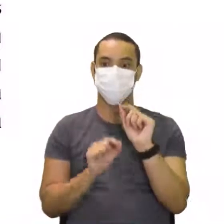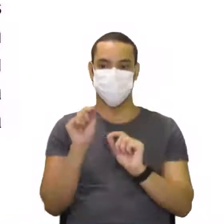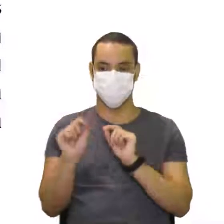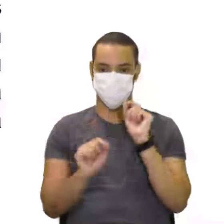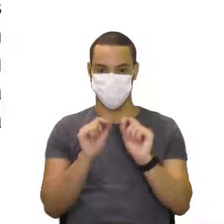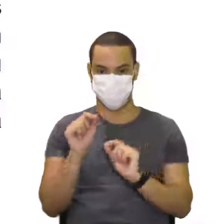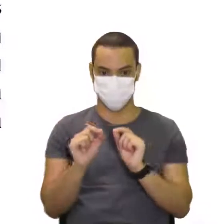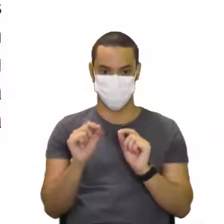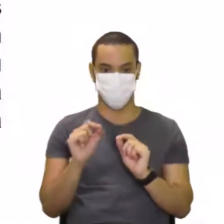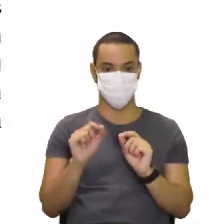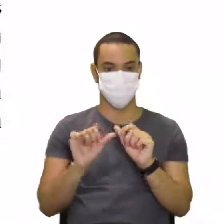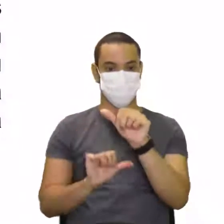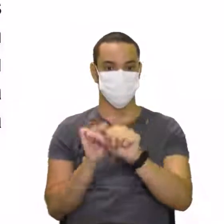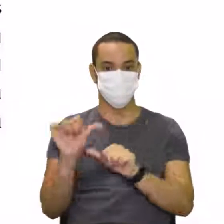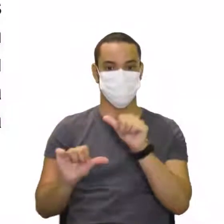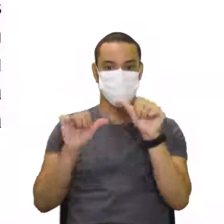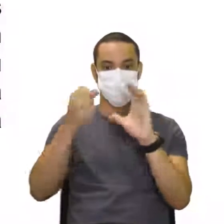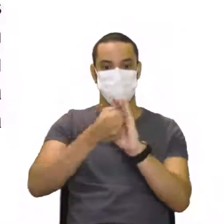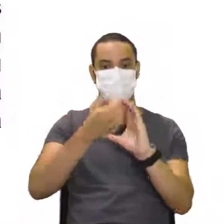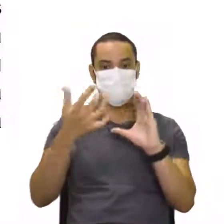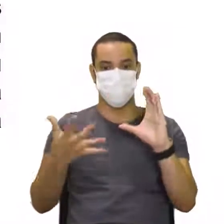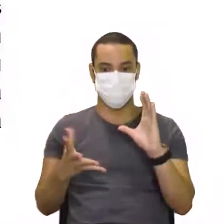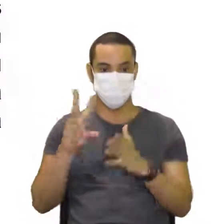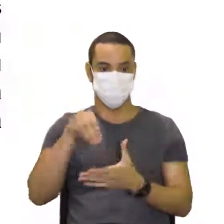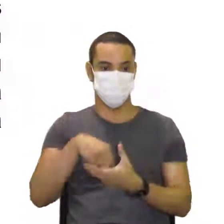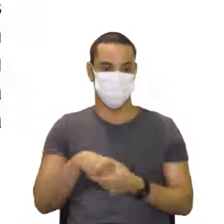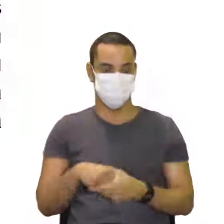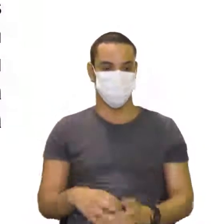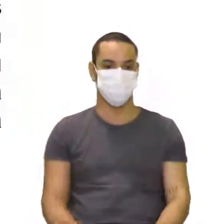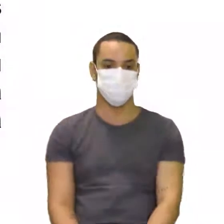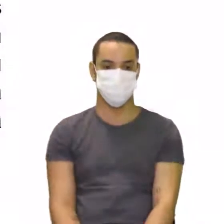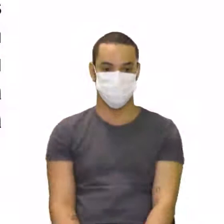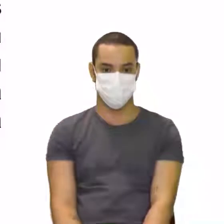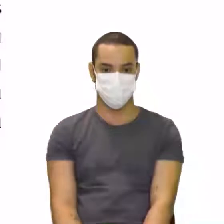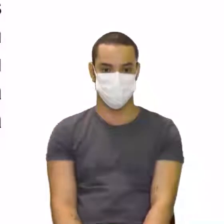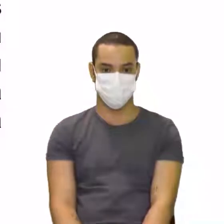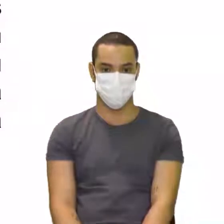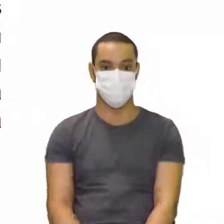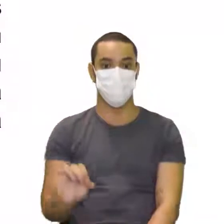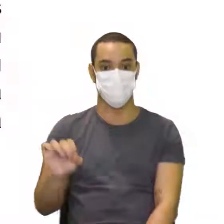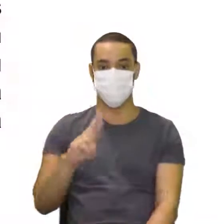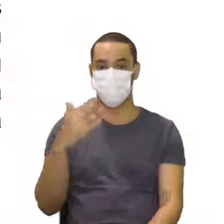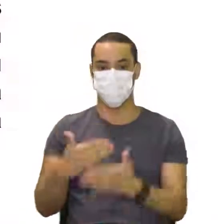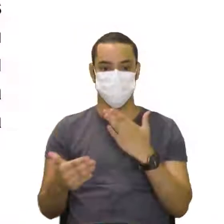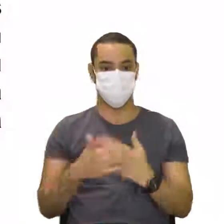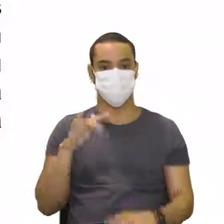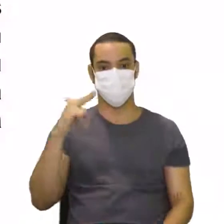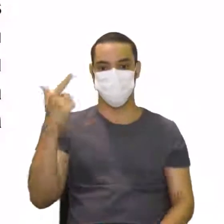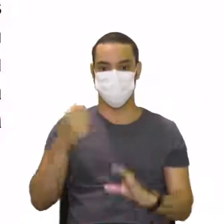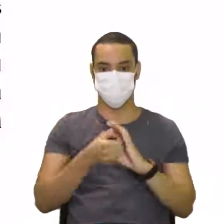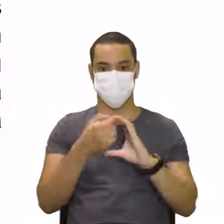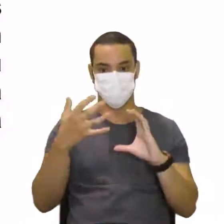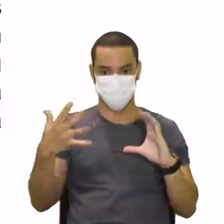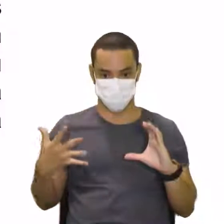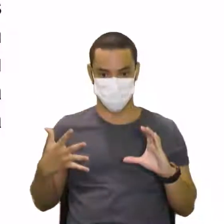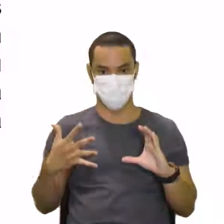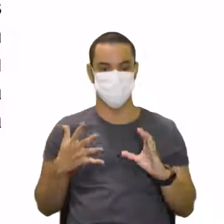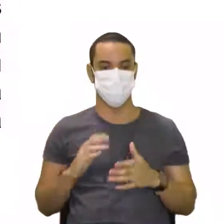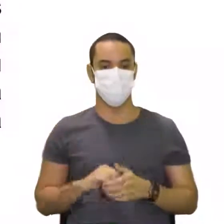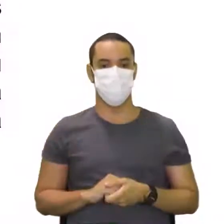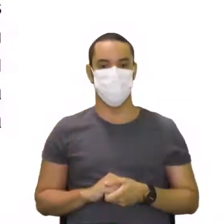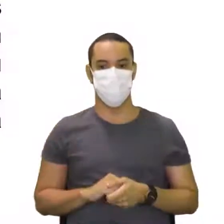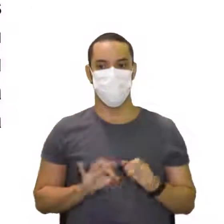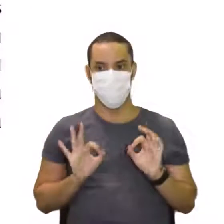a alterações nessas características aqui das ondas ou de qualquer outra característica do sinal. No caso, o sinal aqui são as